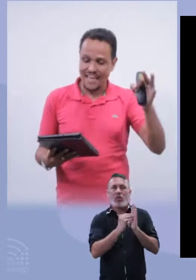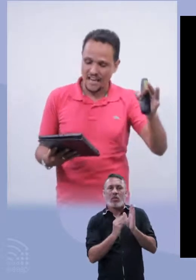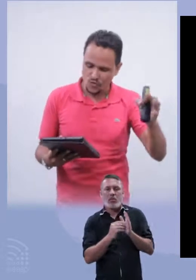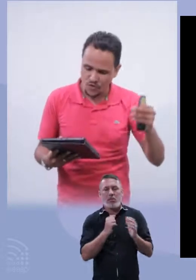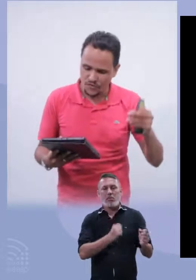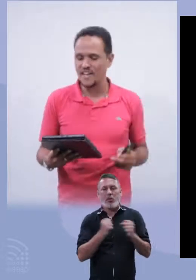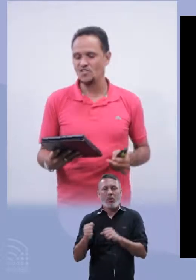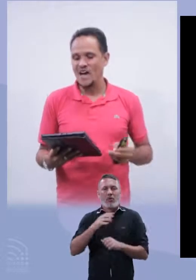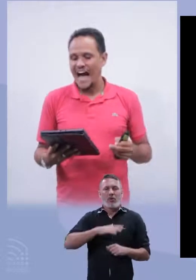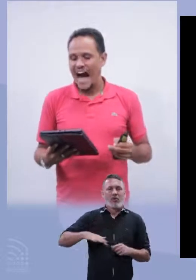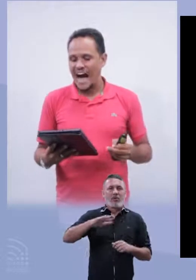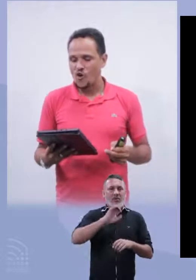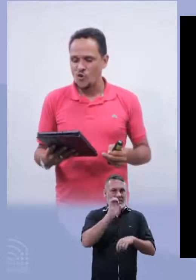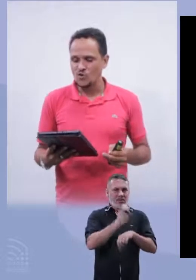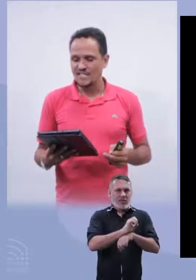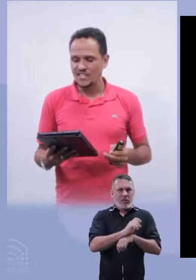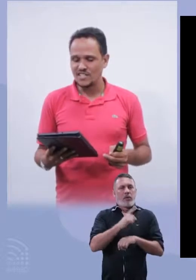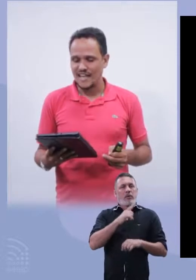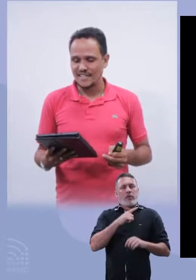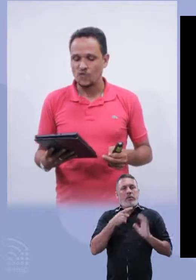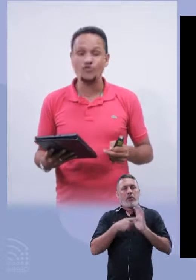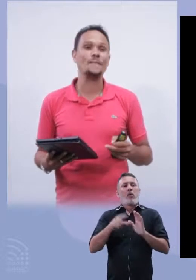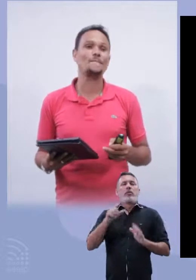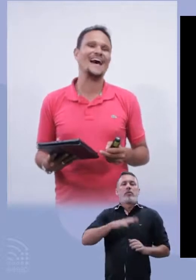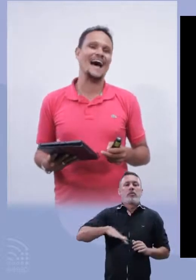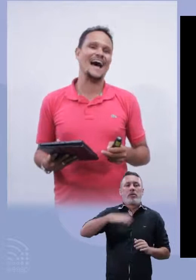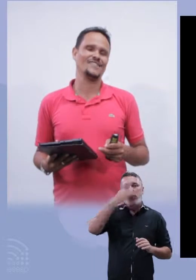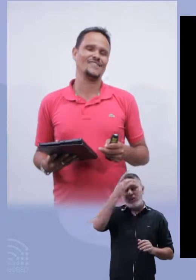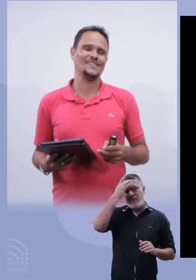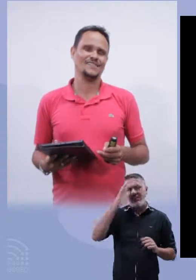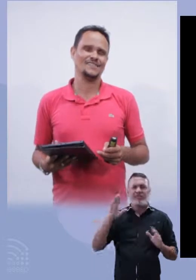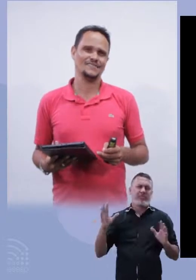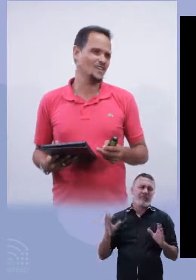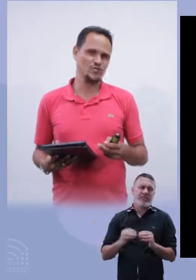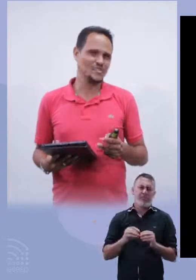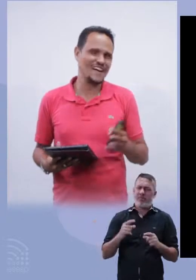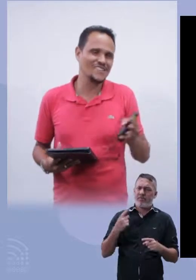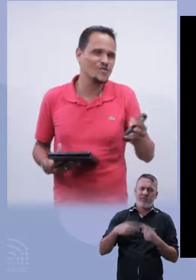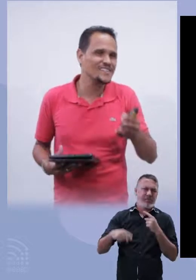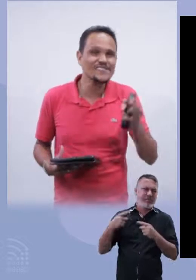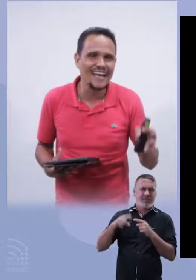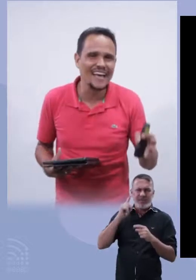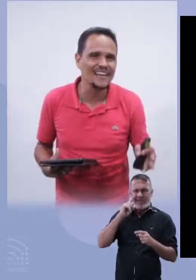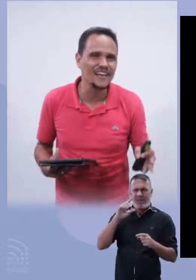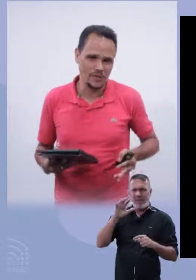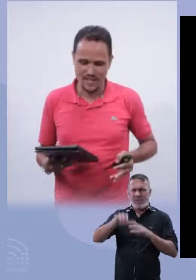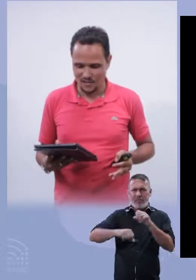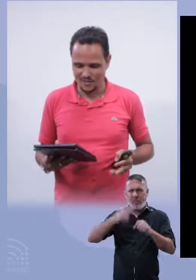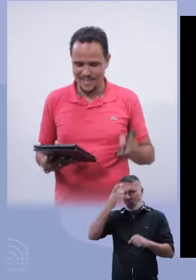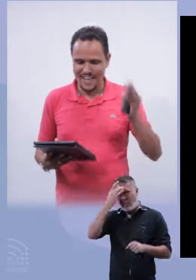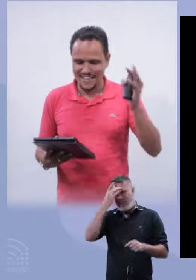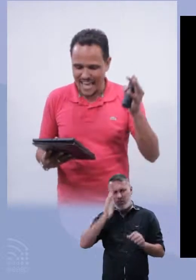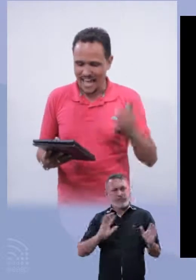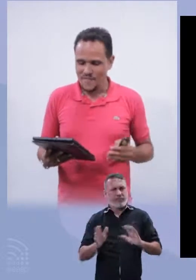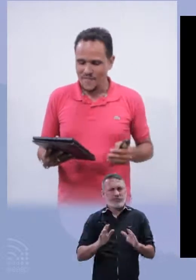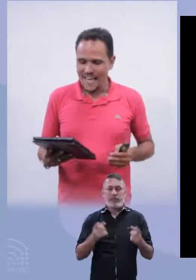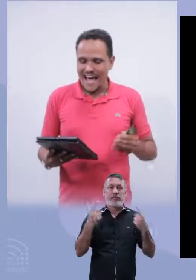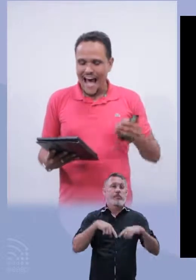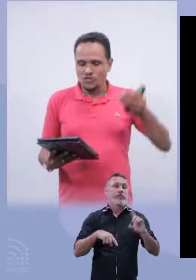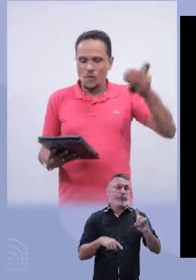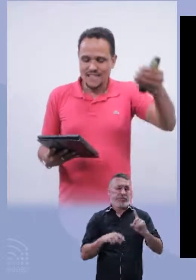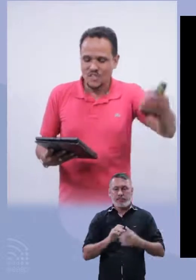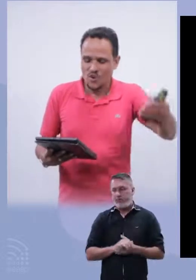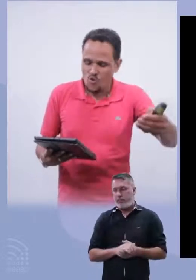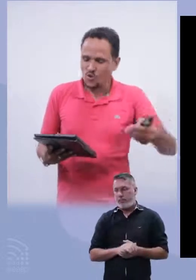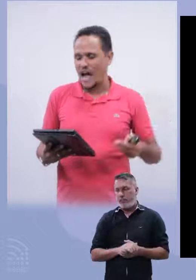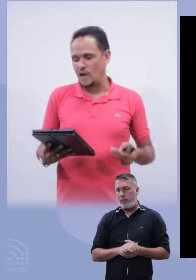buscava, naquele contexto, a conscientização. Vou até parar. Não buscava conscientização de ninguém não, pelo amor de Deus. D.